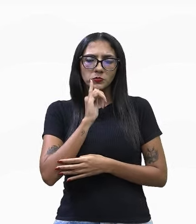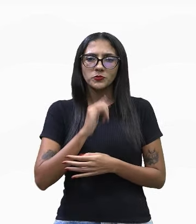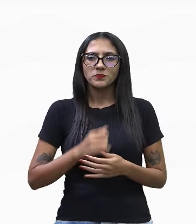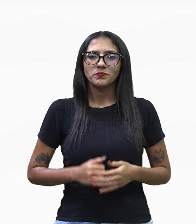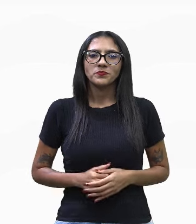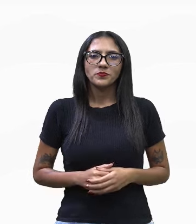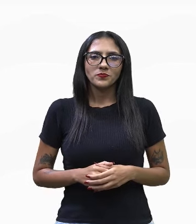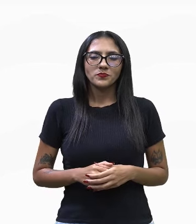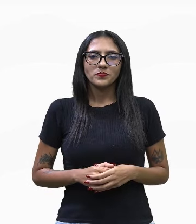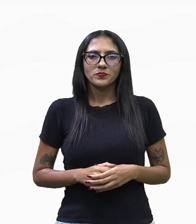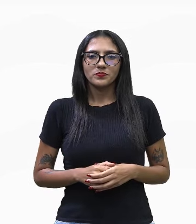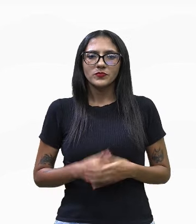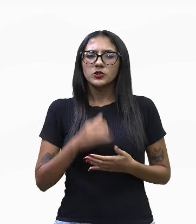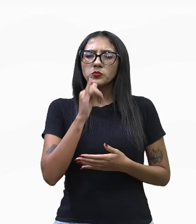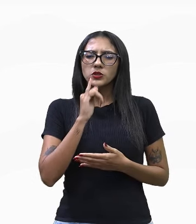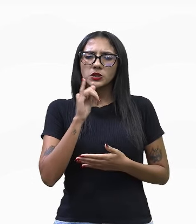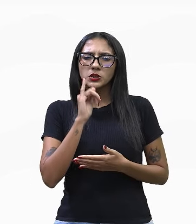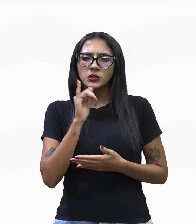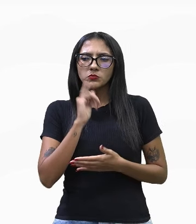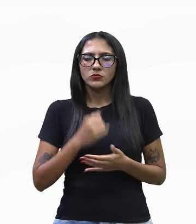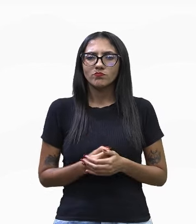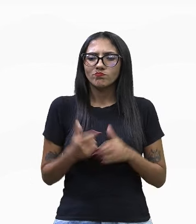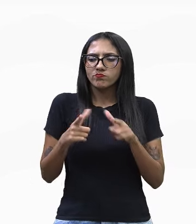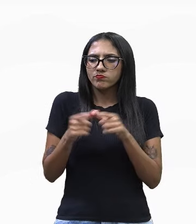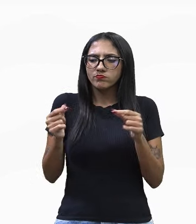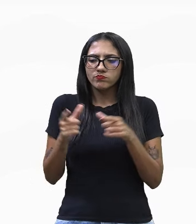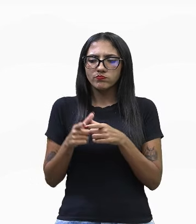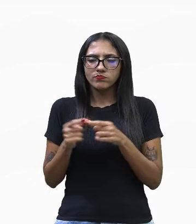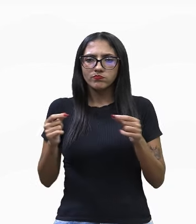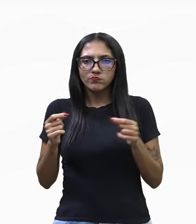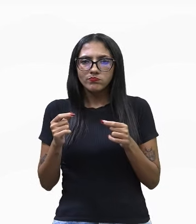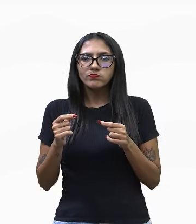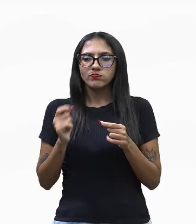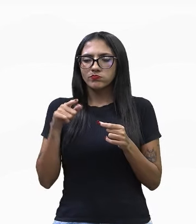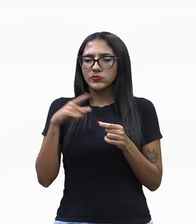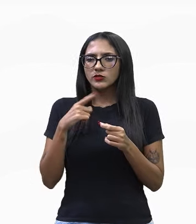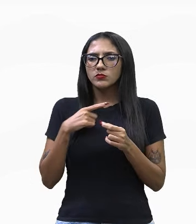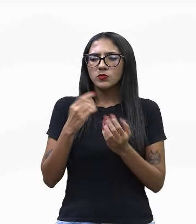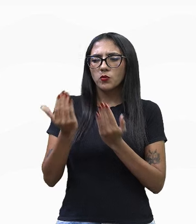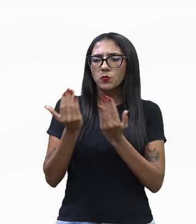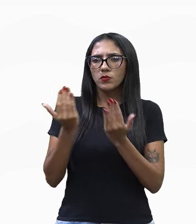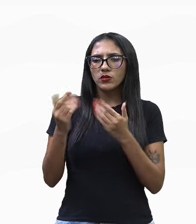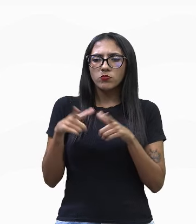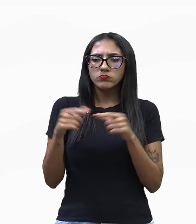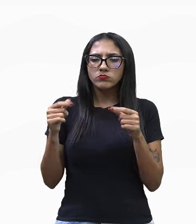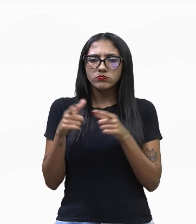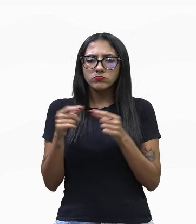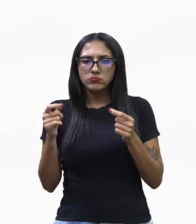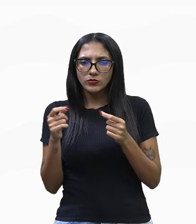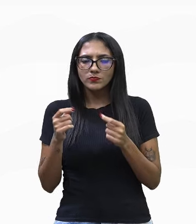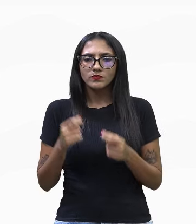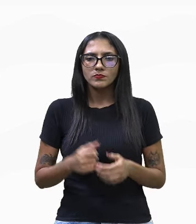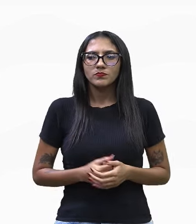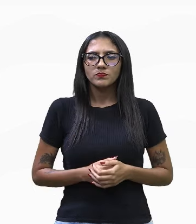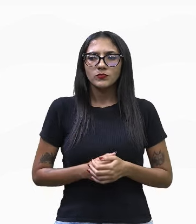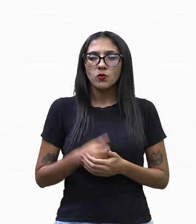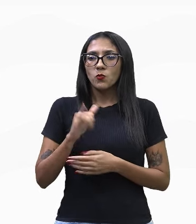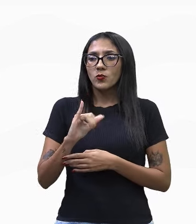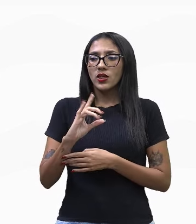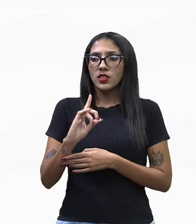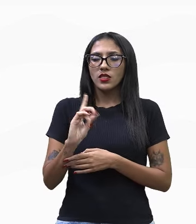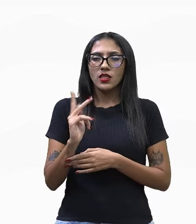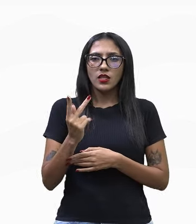vamos começar ali Distrito Federal para que a gente consiga ver aí a disparidade não é a diferença entre eles o IDH